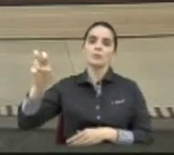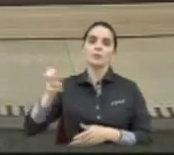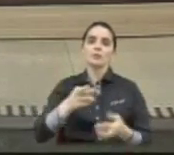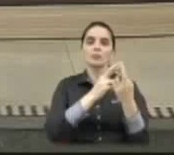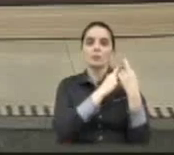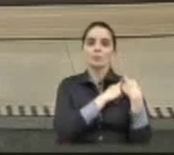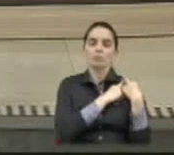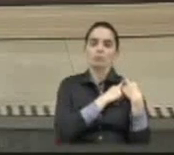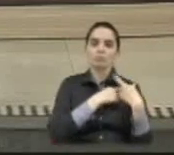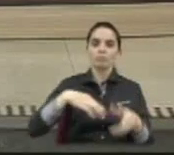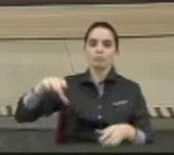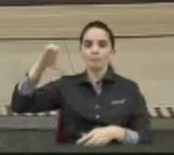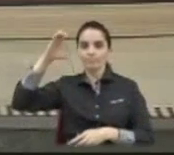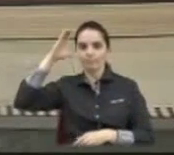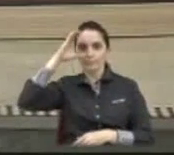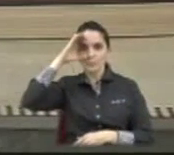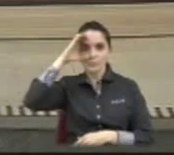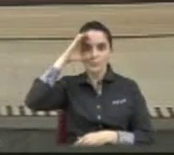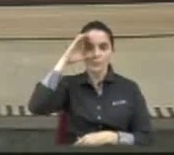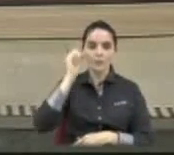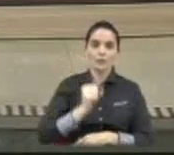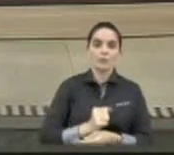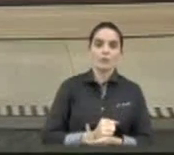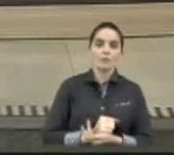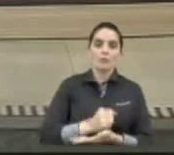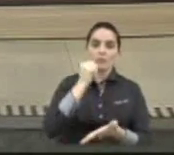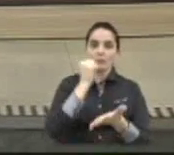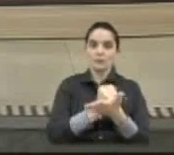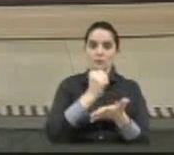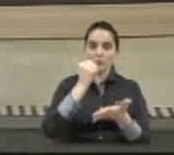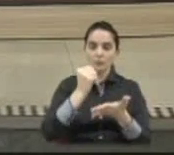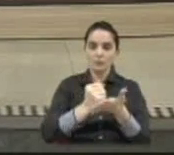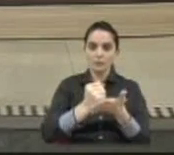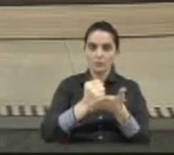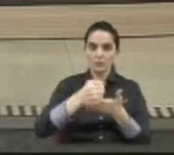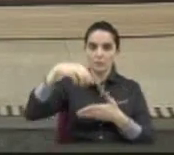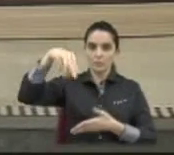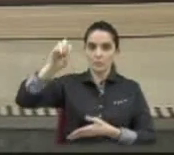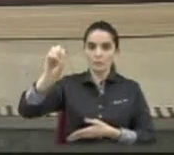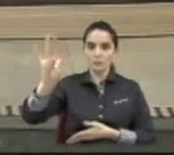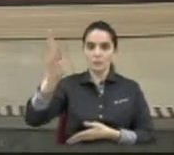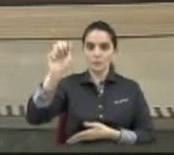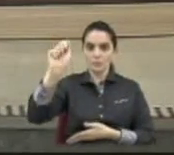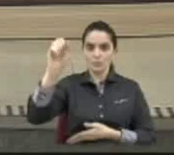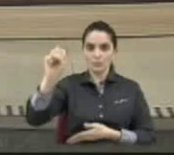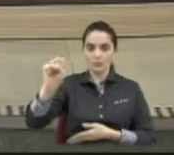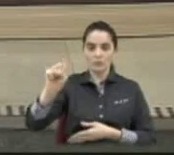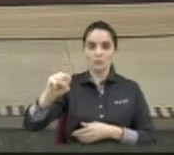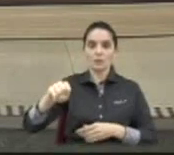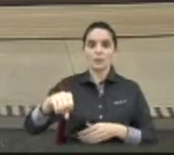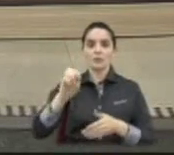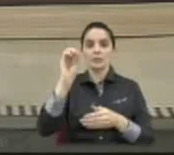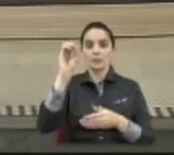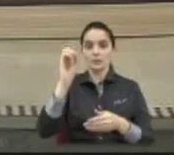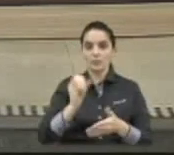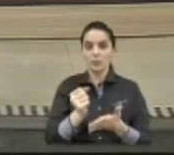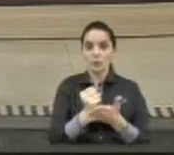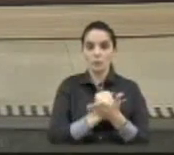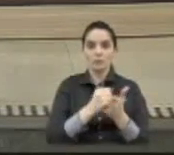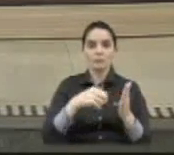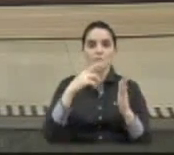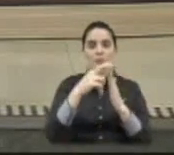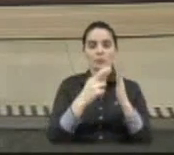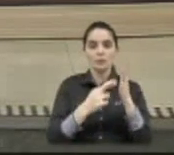197/2015, de autoria do nobre vereador José Couto de Jesus, que determina a fixação de placa nos estabelecimentos